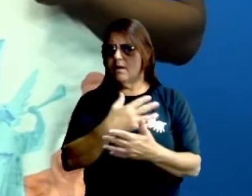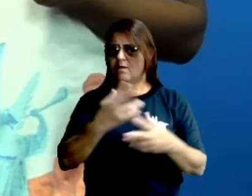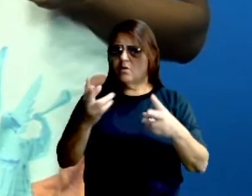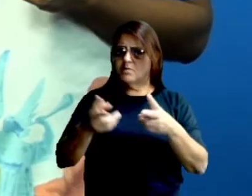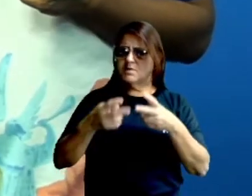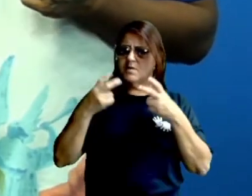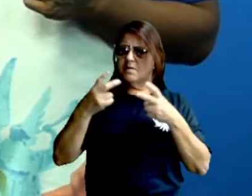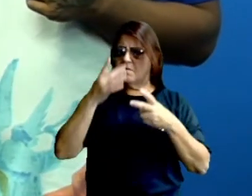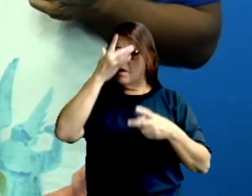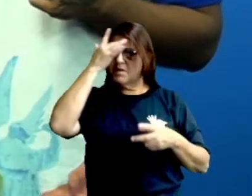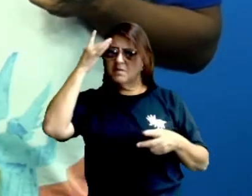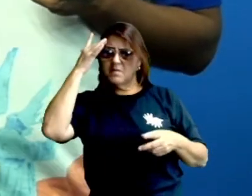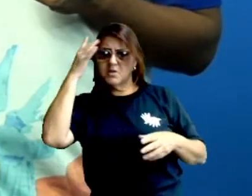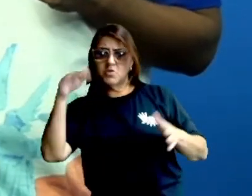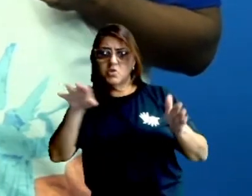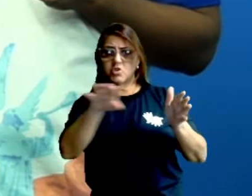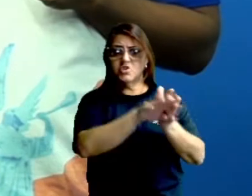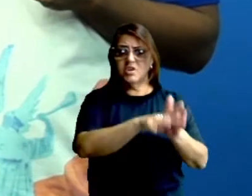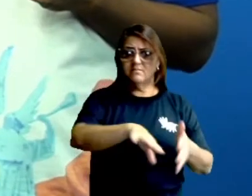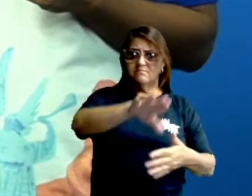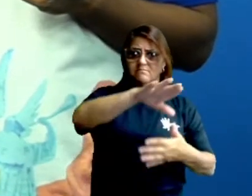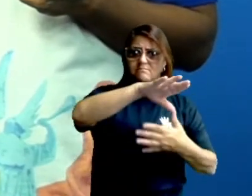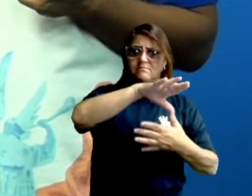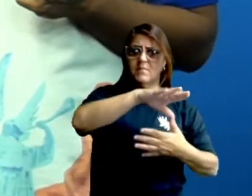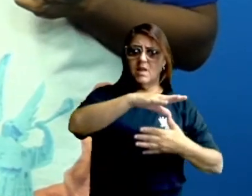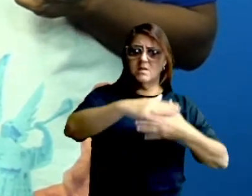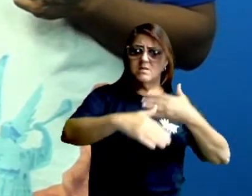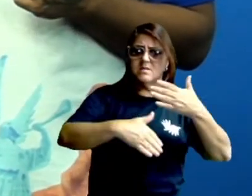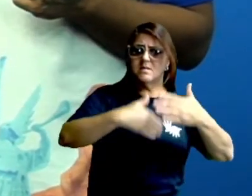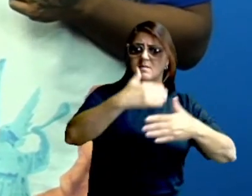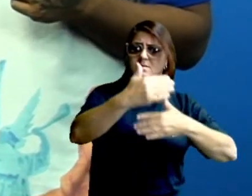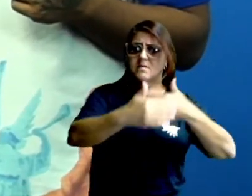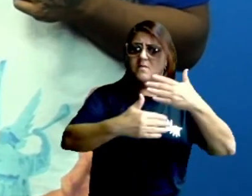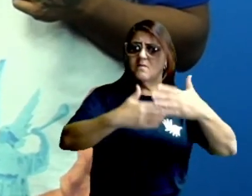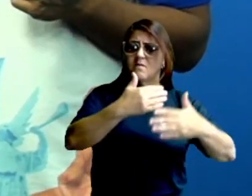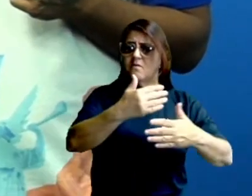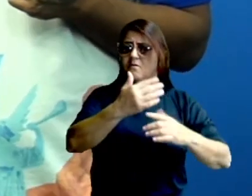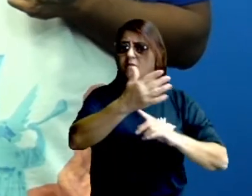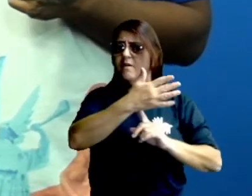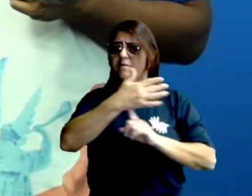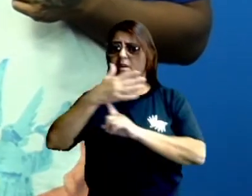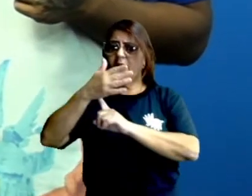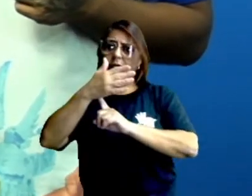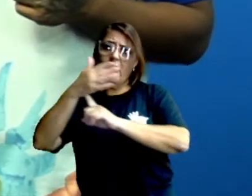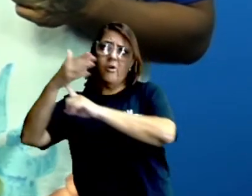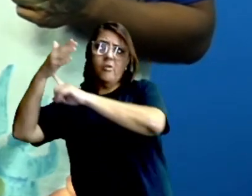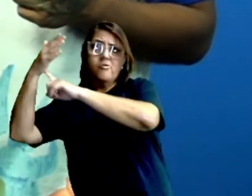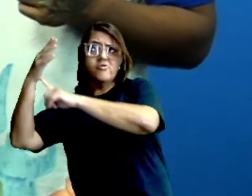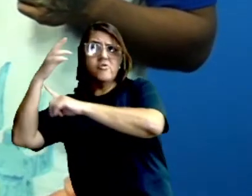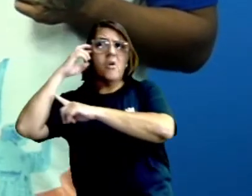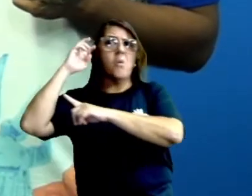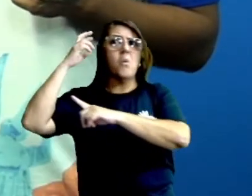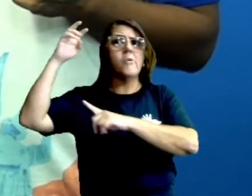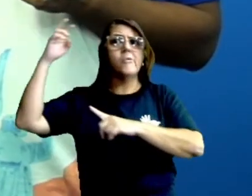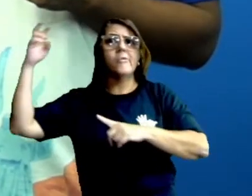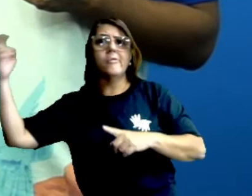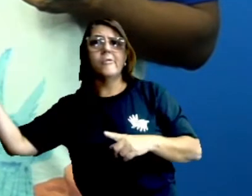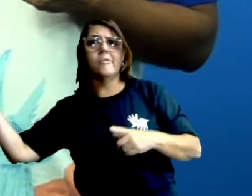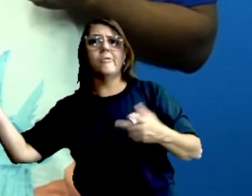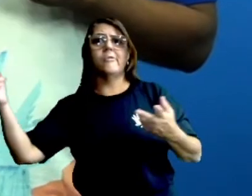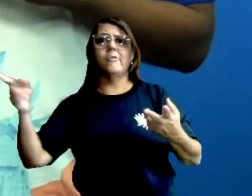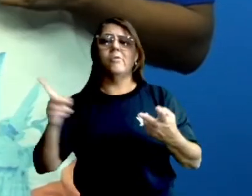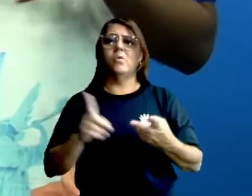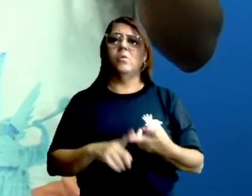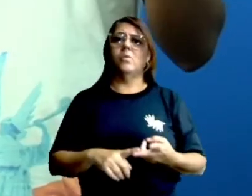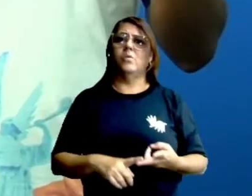os seres humanos eles chegam aqui, quando eles chegam aqui eles começam a desenvolver tecnologia, começam a desenvolver cultura, né? E